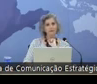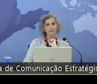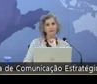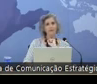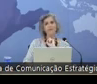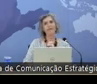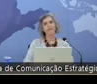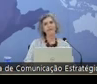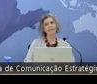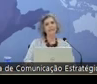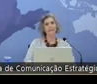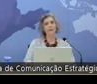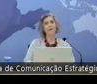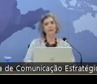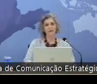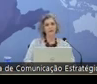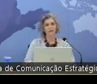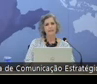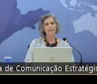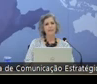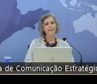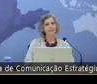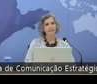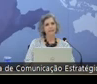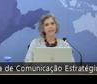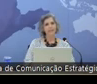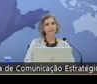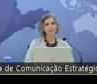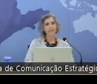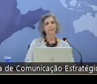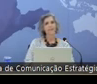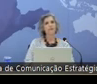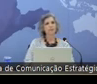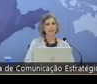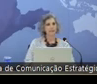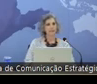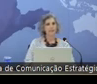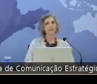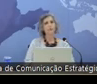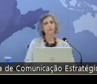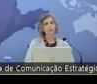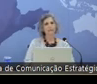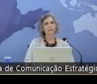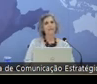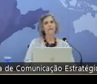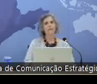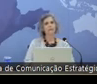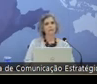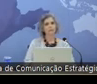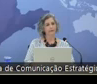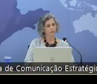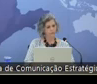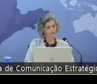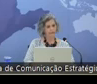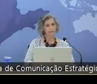gestação HIV a gente tá trabalhar na questão da oferta de teste para HIV durante o pré-natal tanto no primeiro quanto